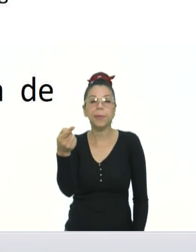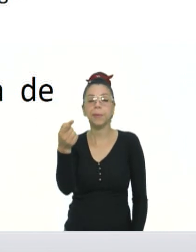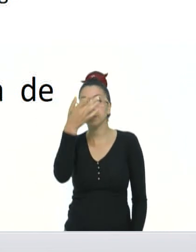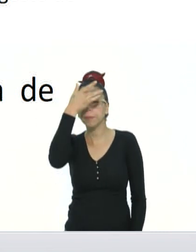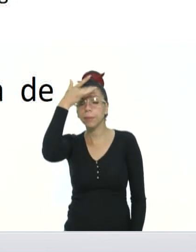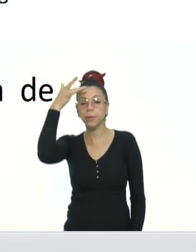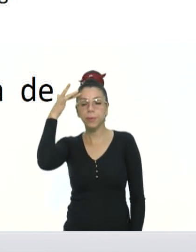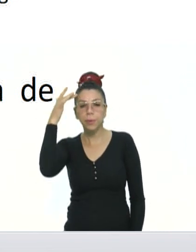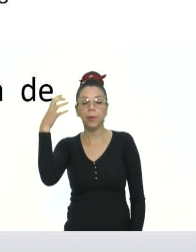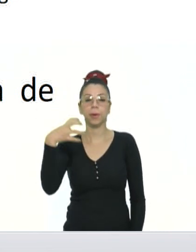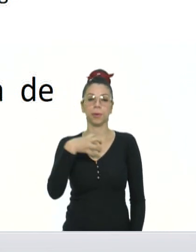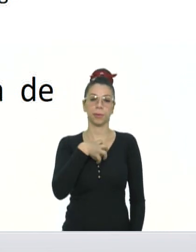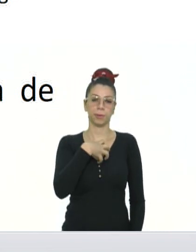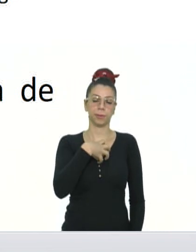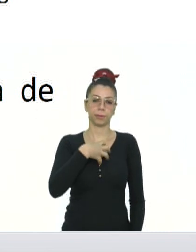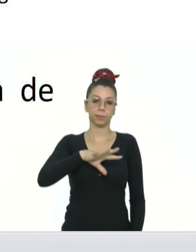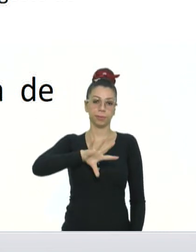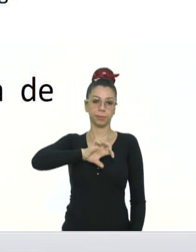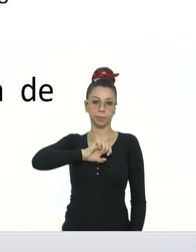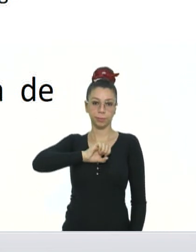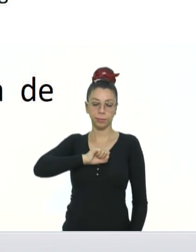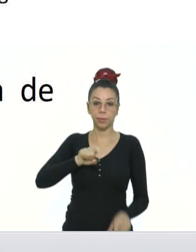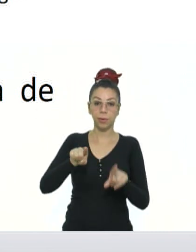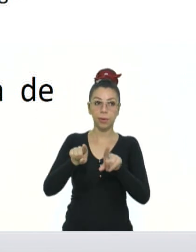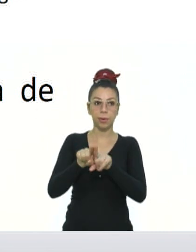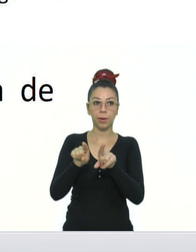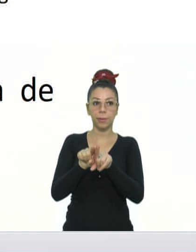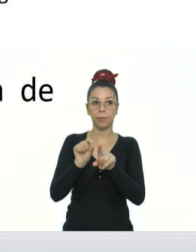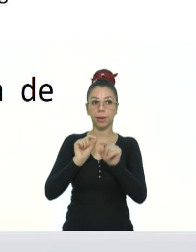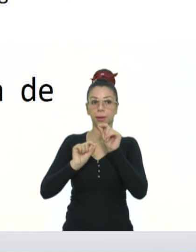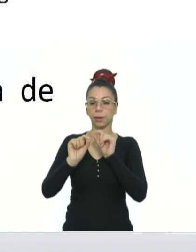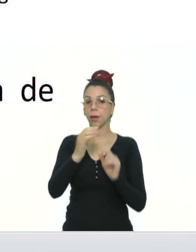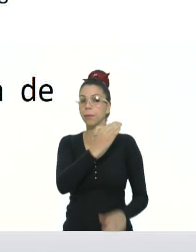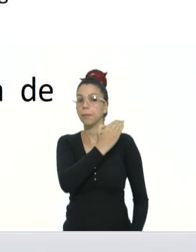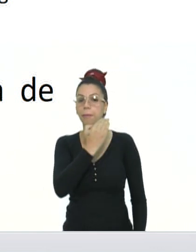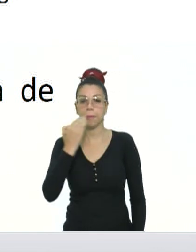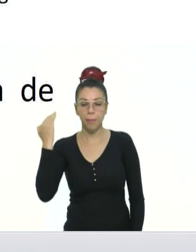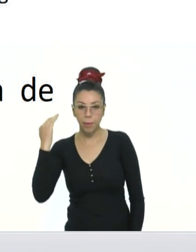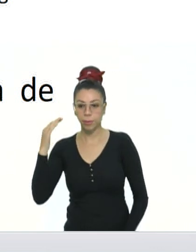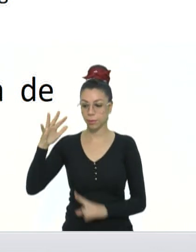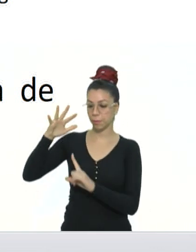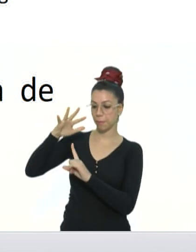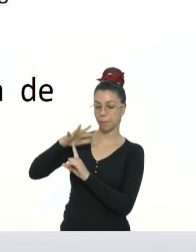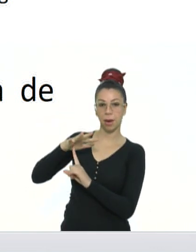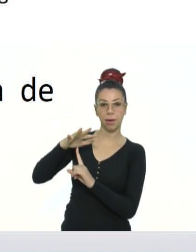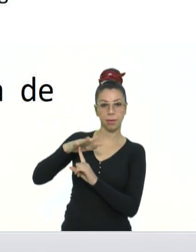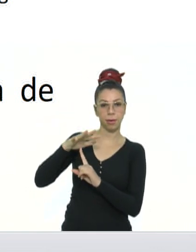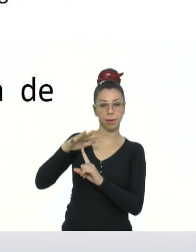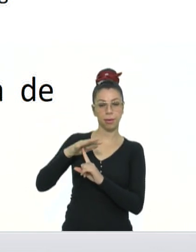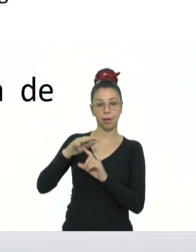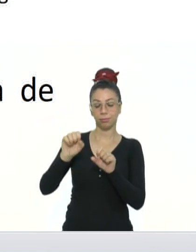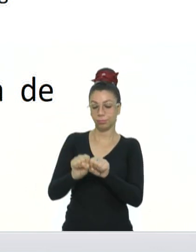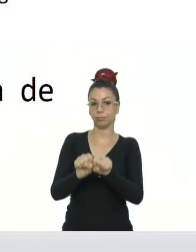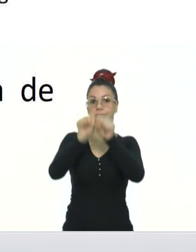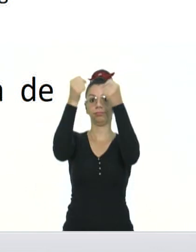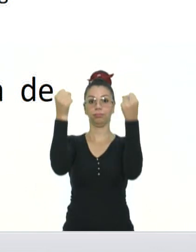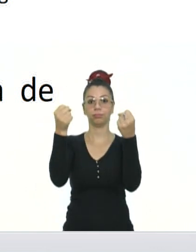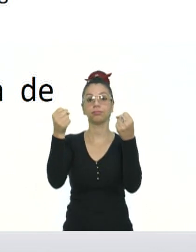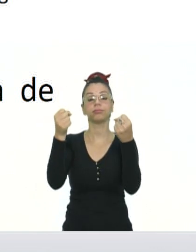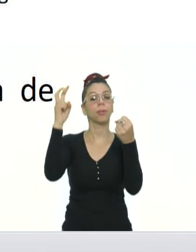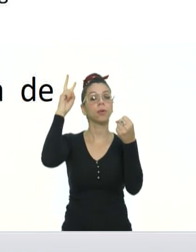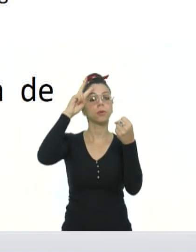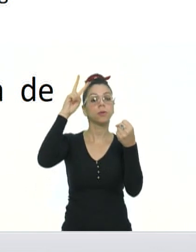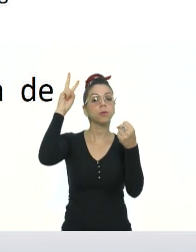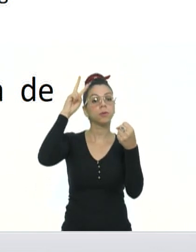mortes, Paraná quebra recorde histórico da dengue. Segundo o boletim atualizado